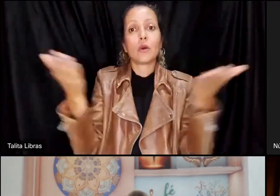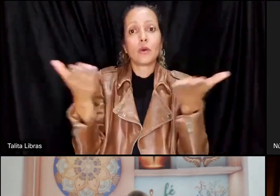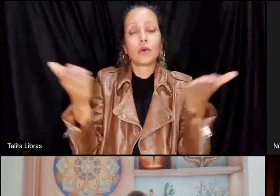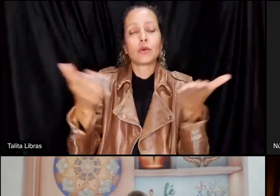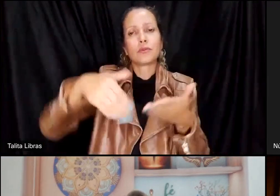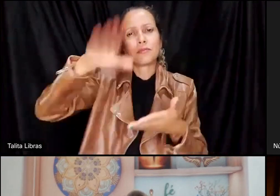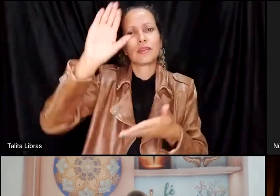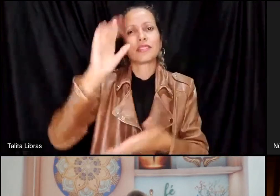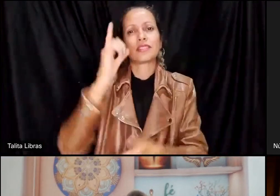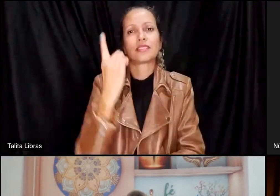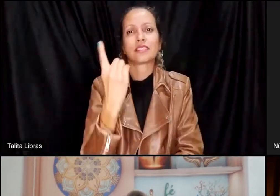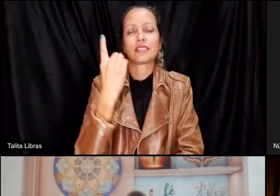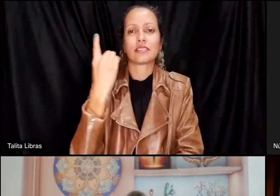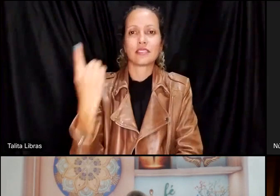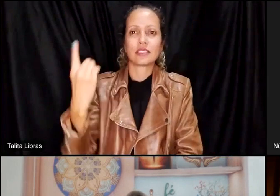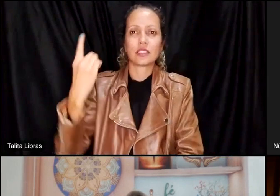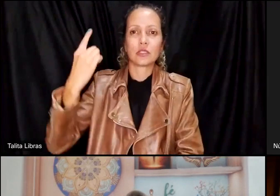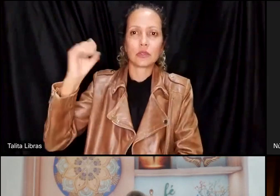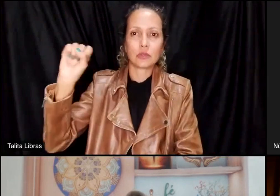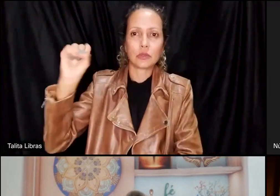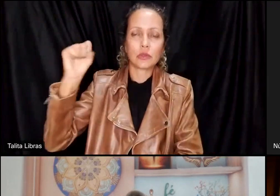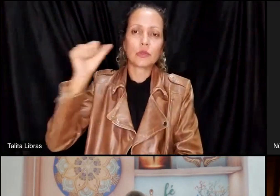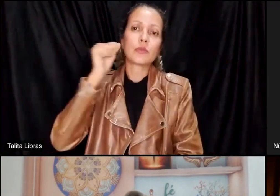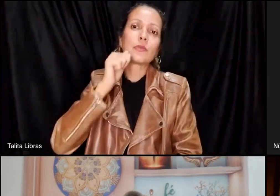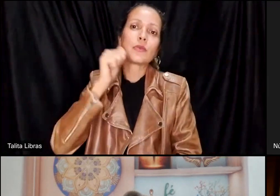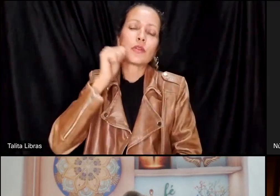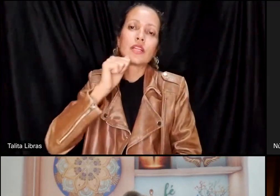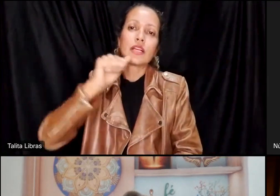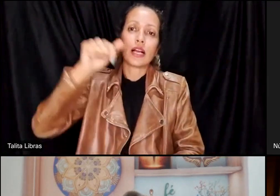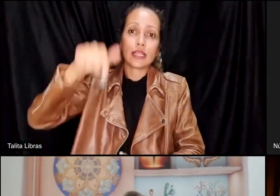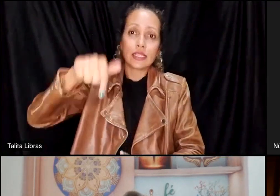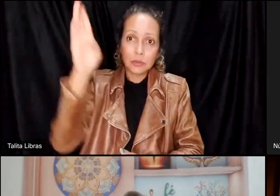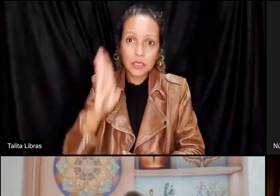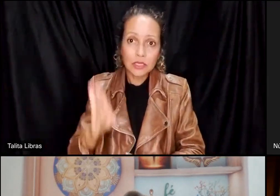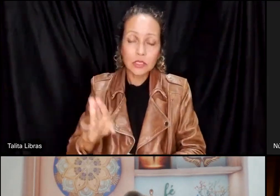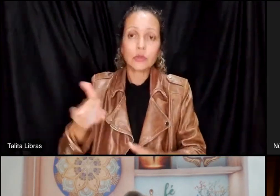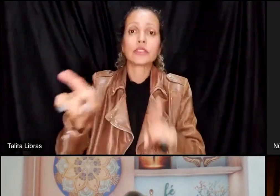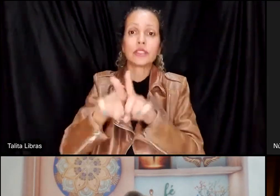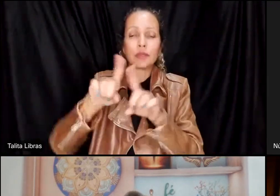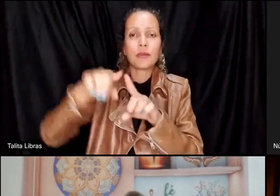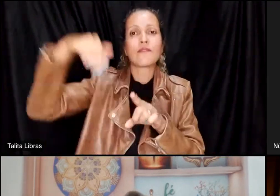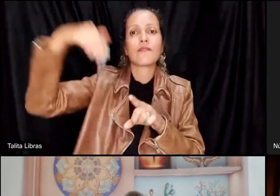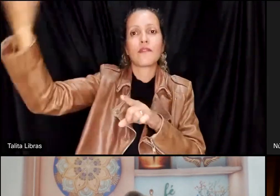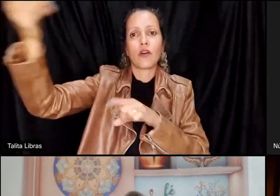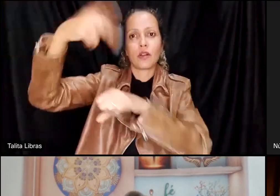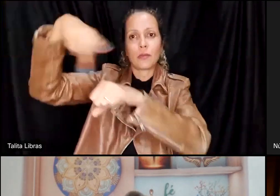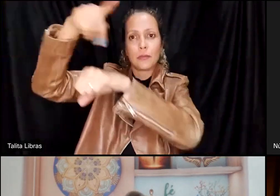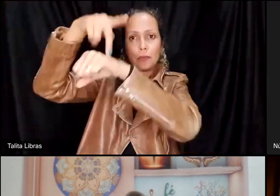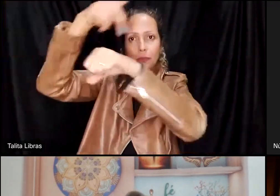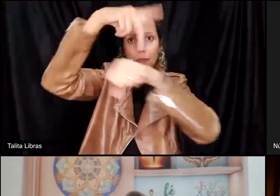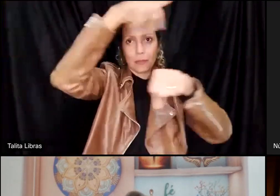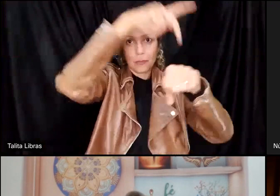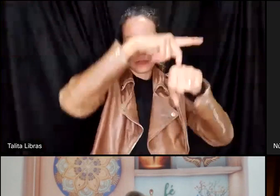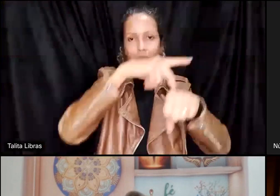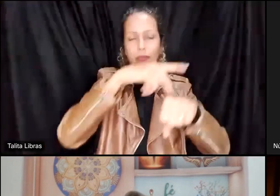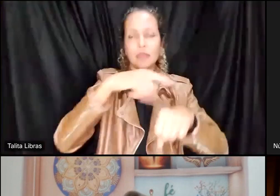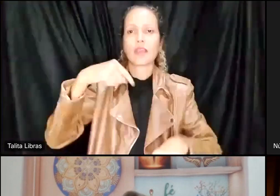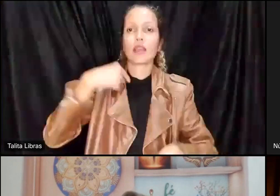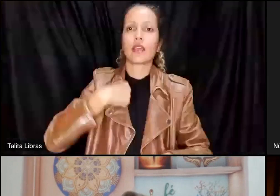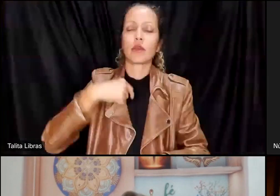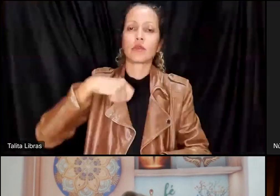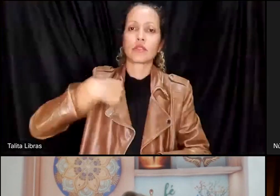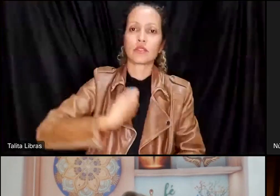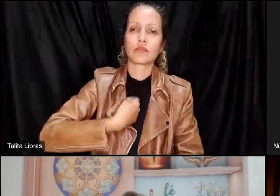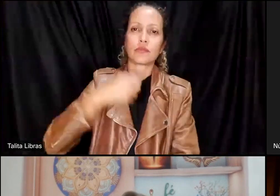Brasil e no exterior. Eu sou a Raquel Felipe, voluntária do Comitê Campinas. Nosso propósito é dar